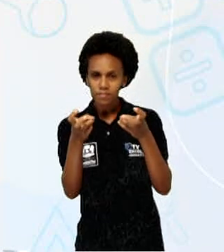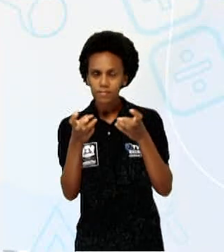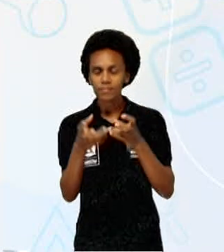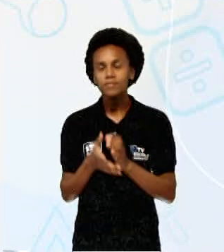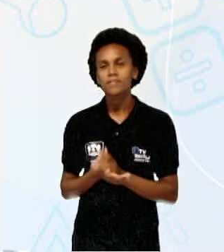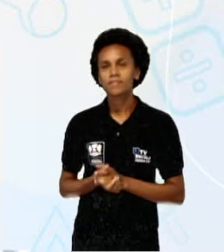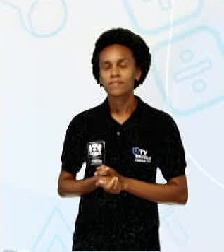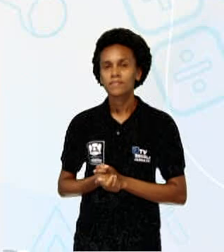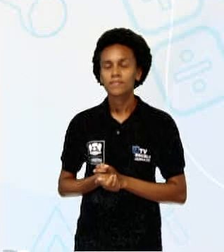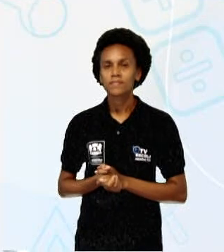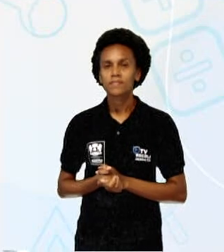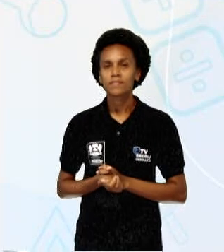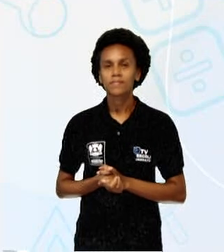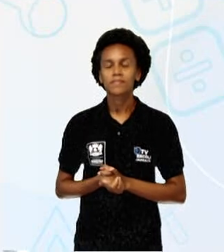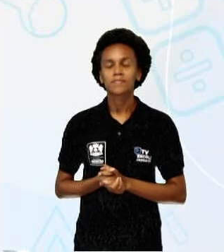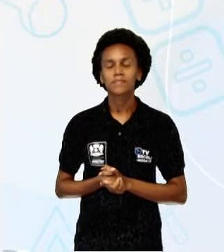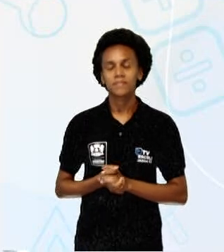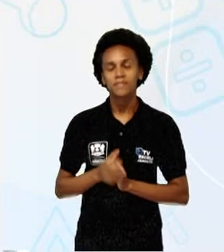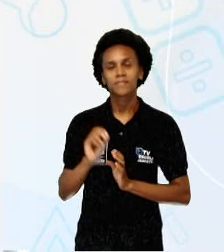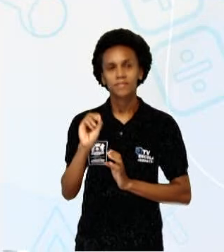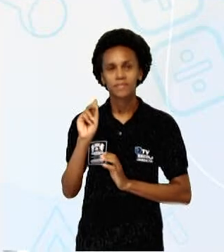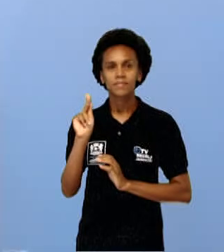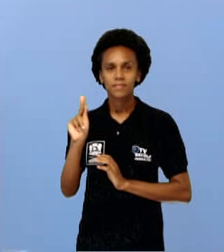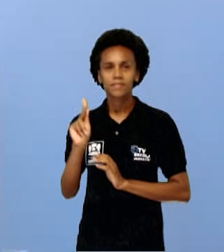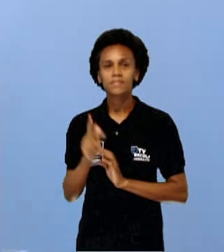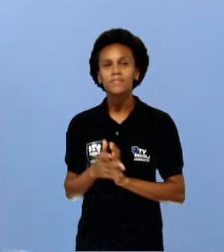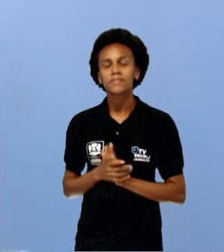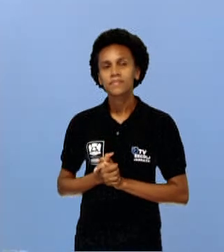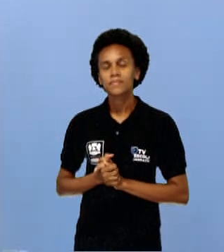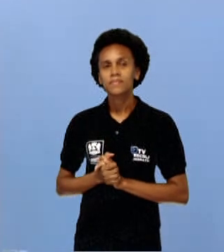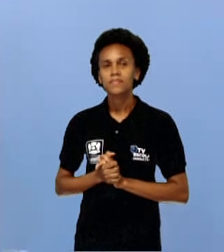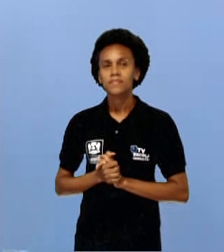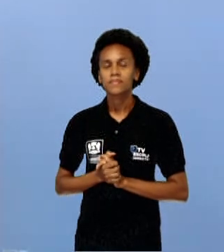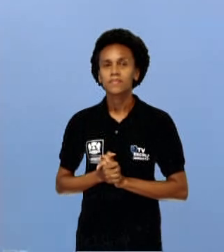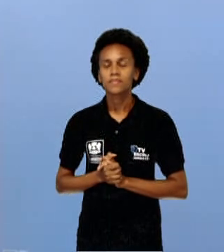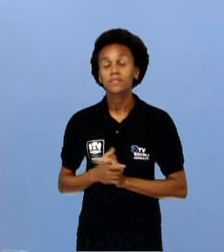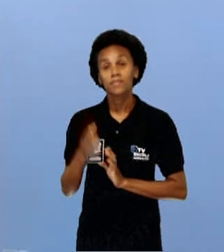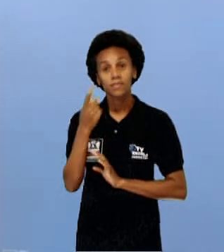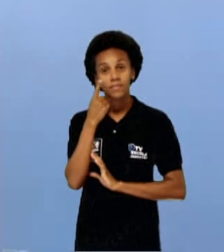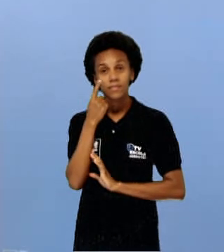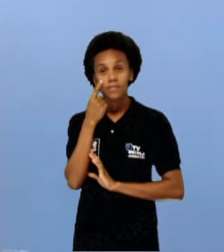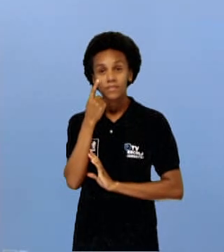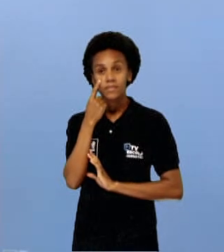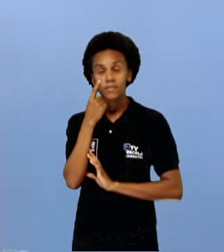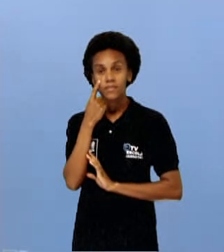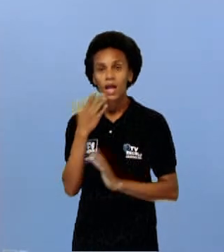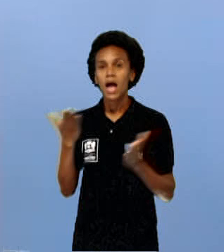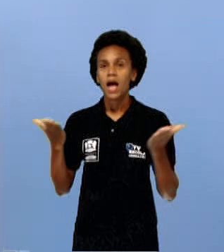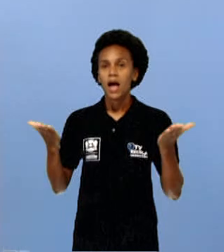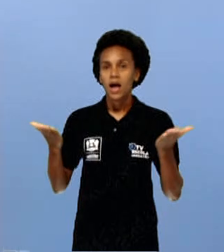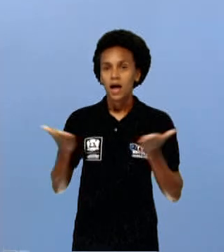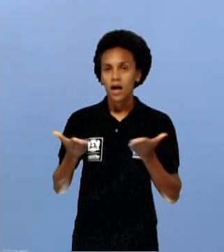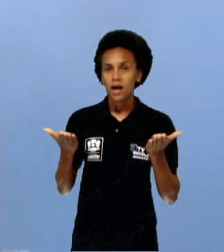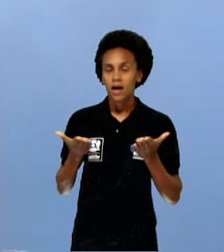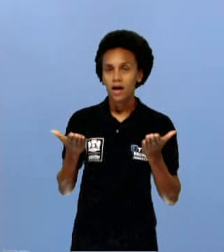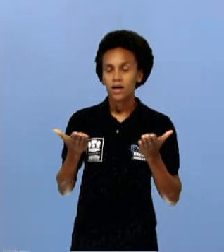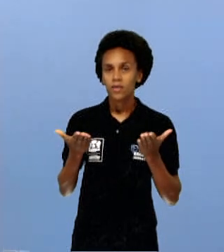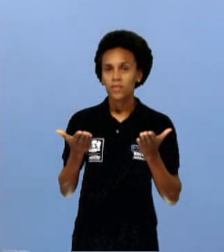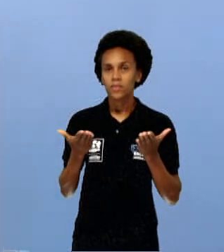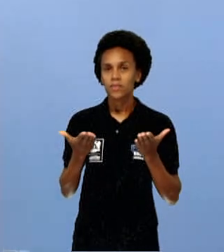joia muito bem e olha só agora a gente vai falar um pouquinho sobre